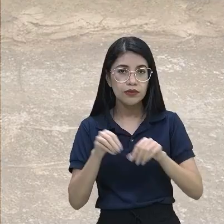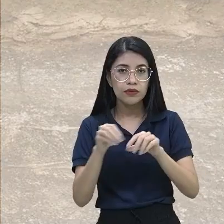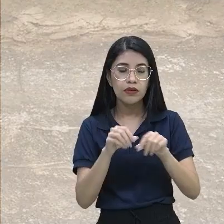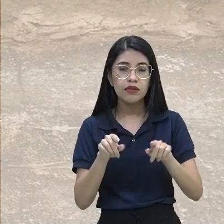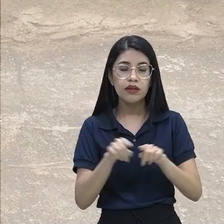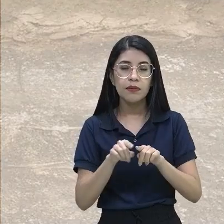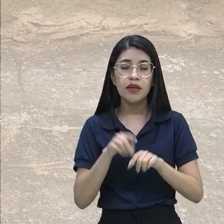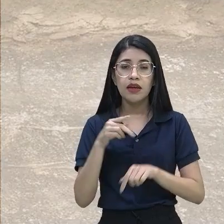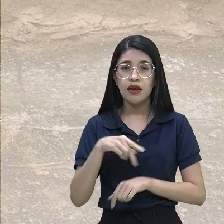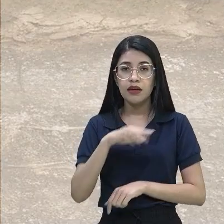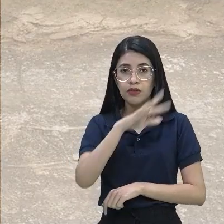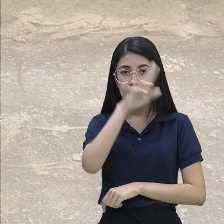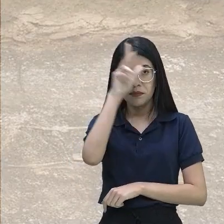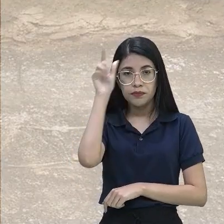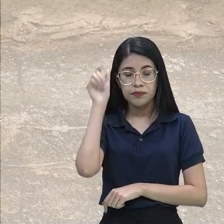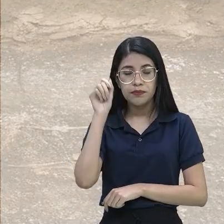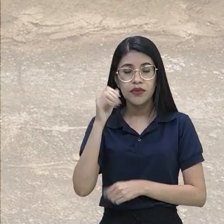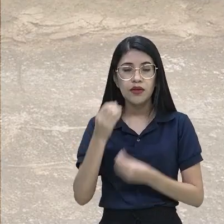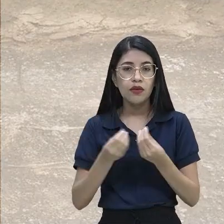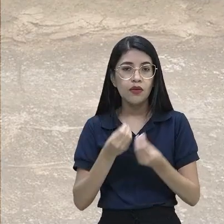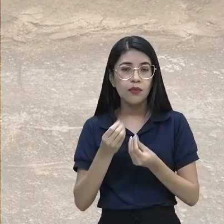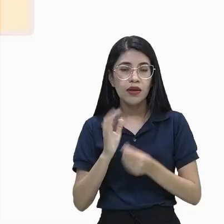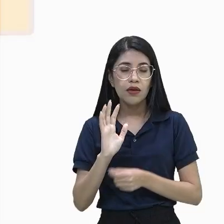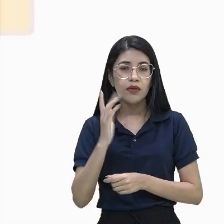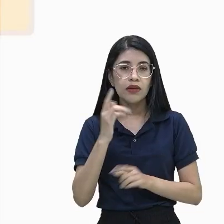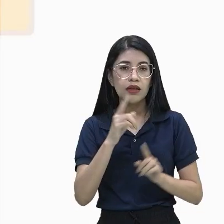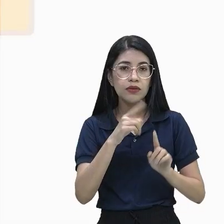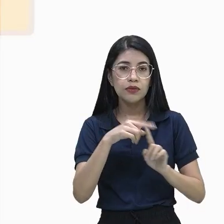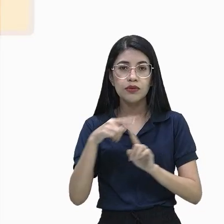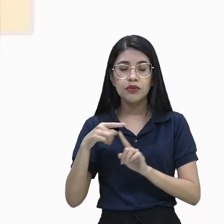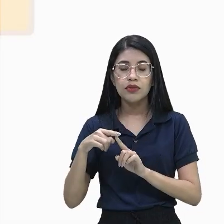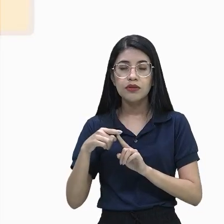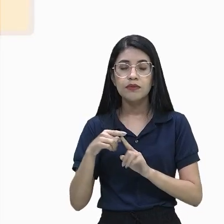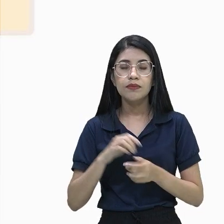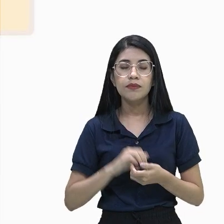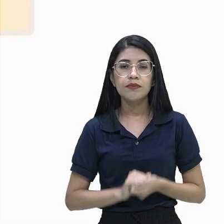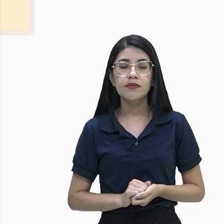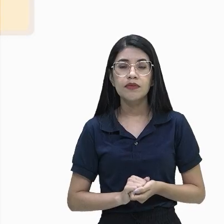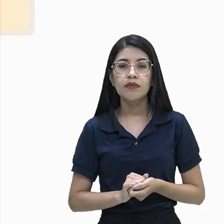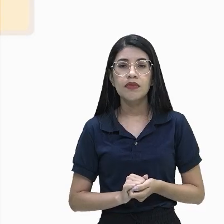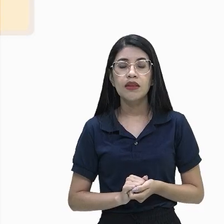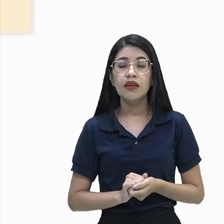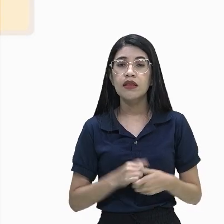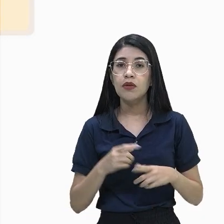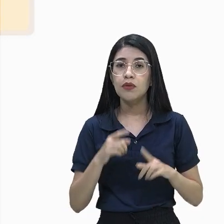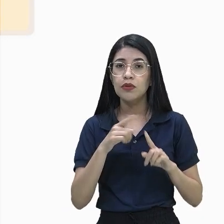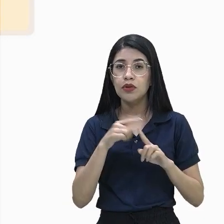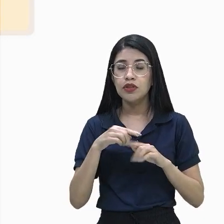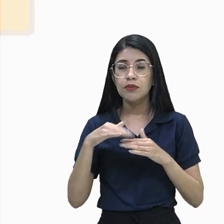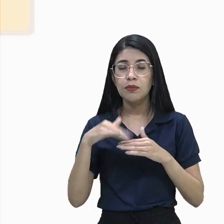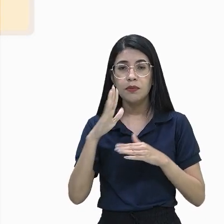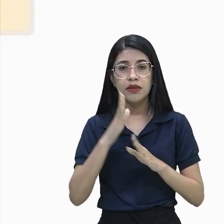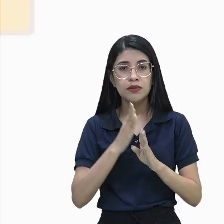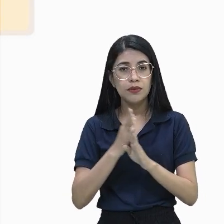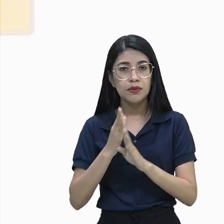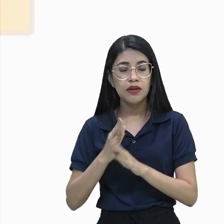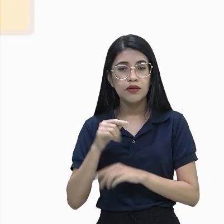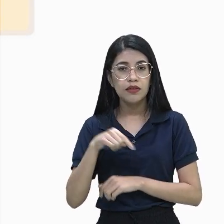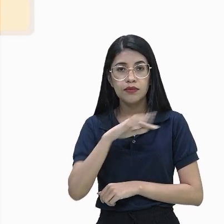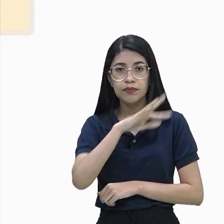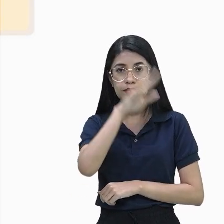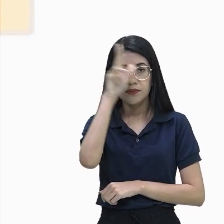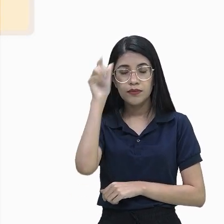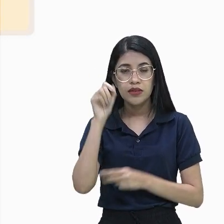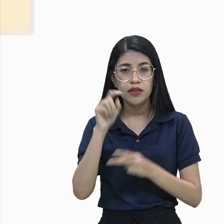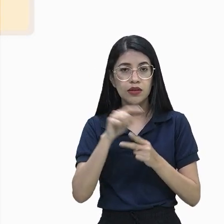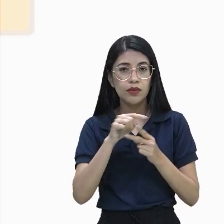nosso estado do Amazonas, como é que ocorre essa classificação? Gente, a classe dos solos mais comum no estado do Amazonas vai se